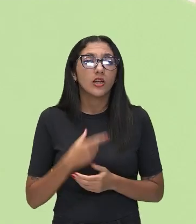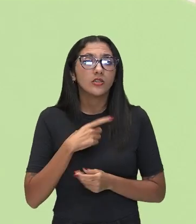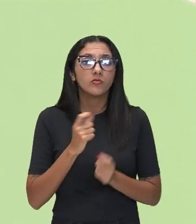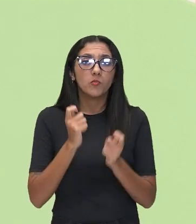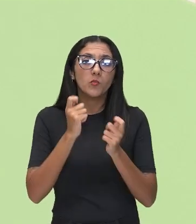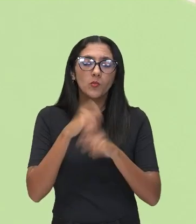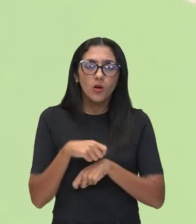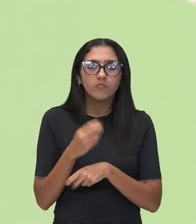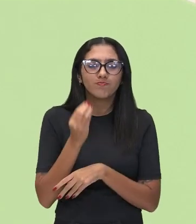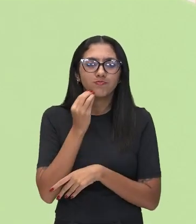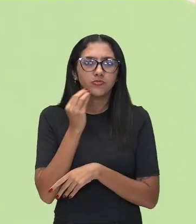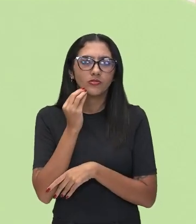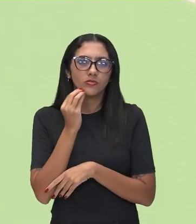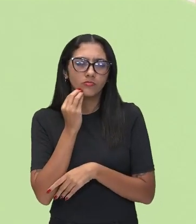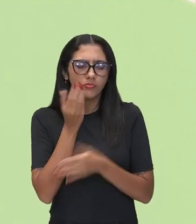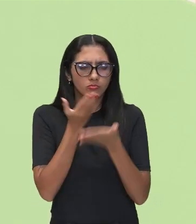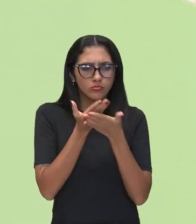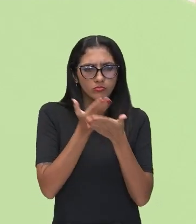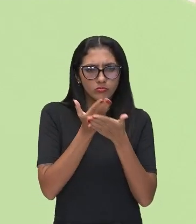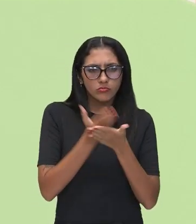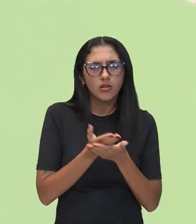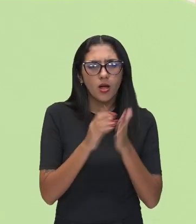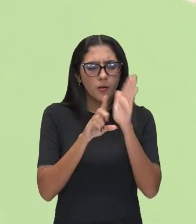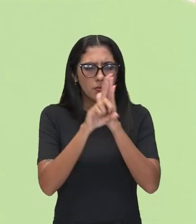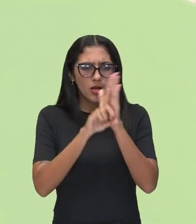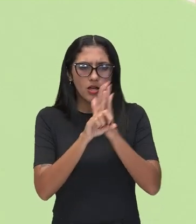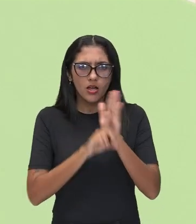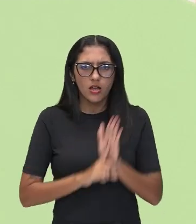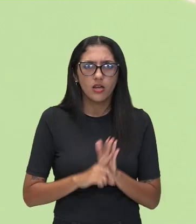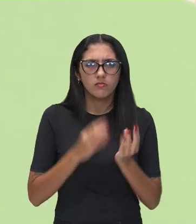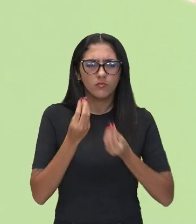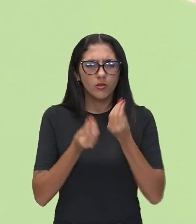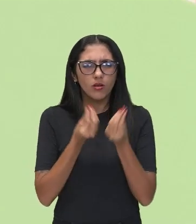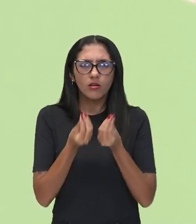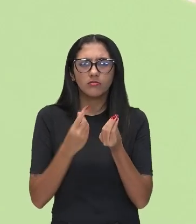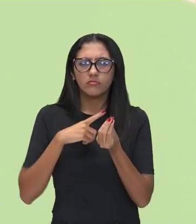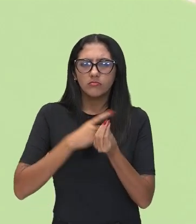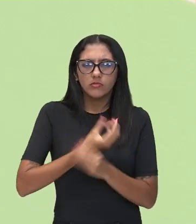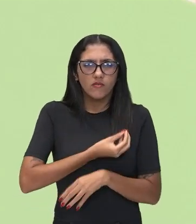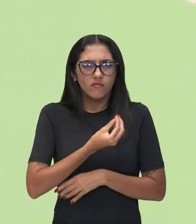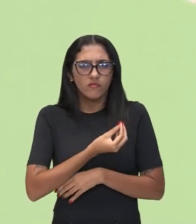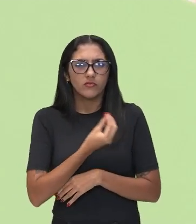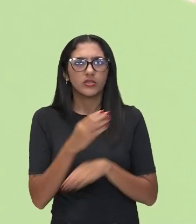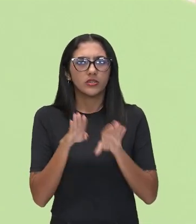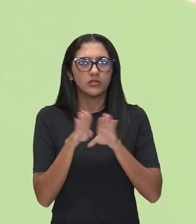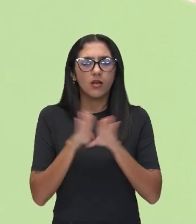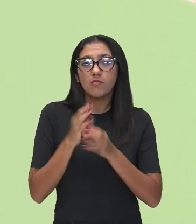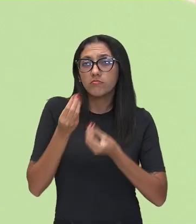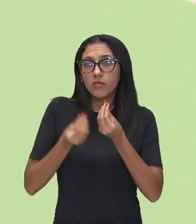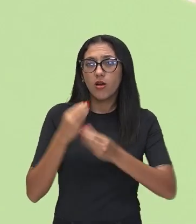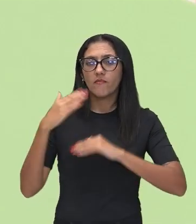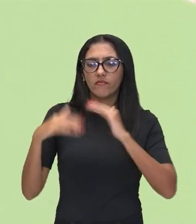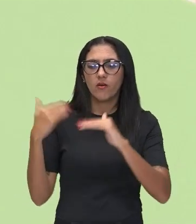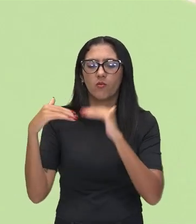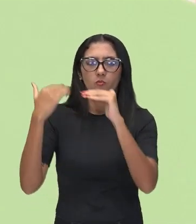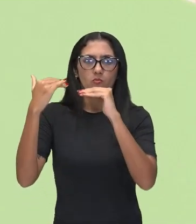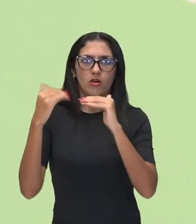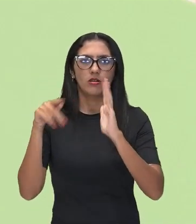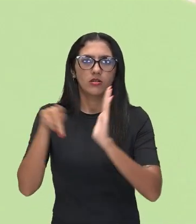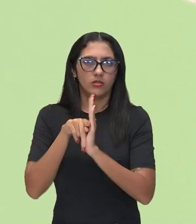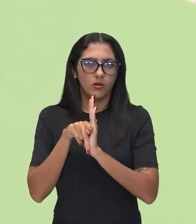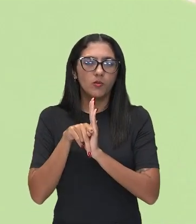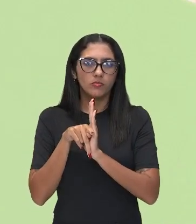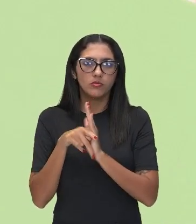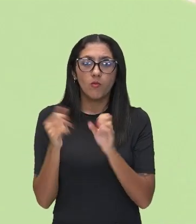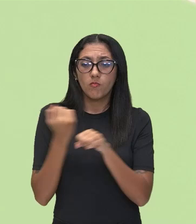permitiram estudar a vida, a presença, a existência e a evolução, né, ao longo